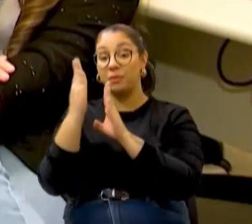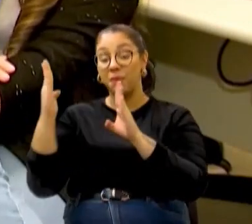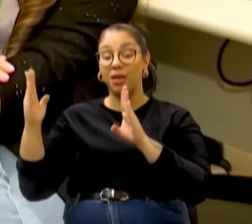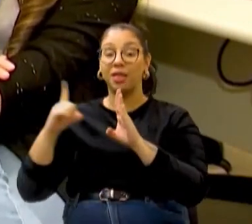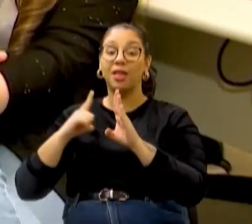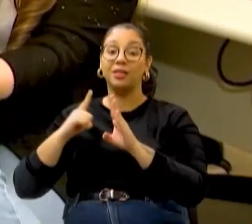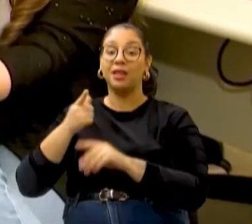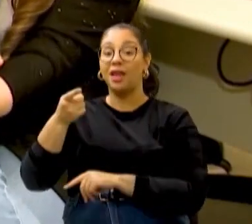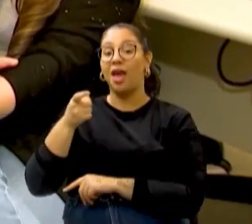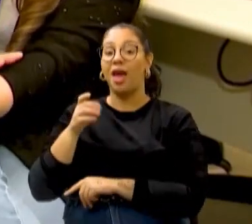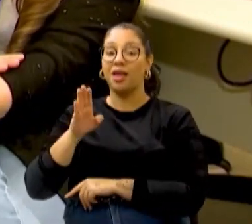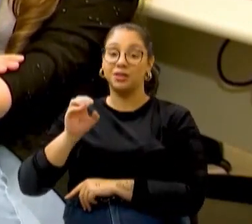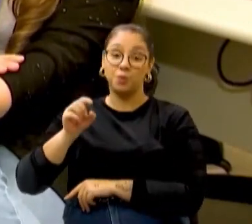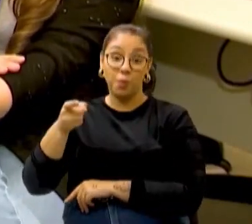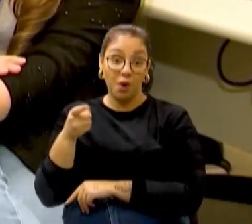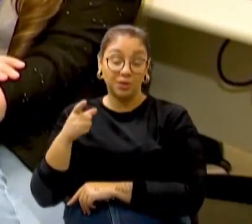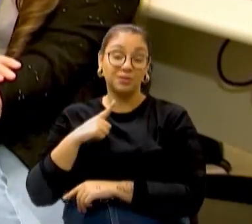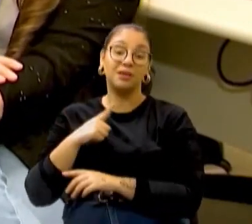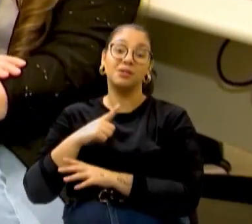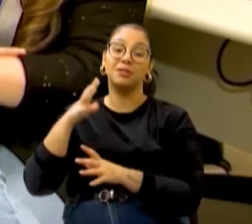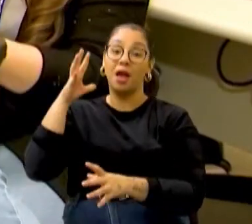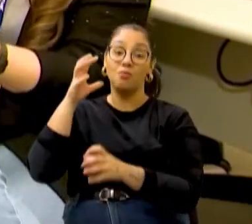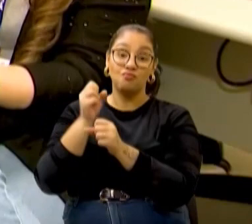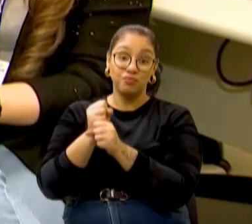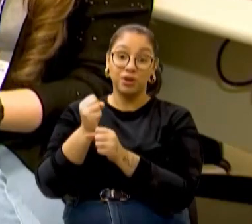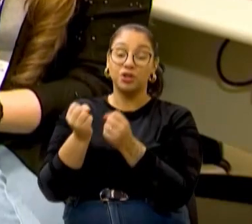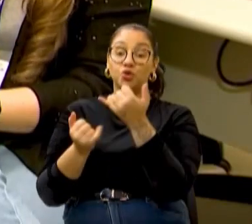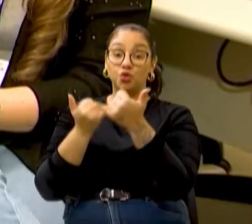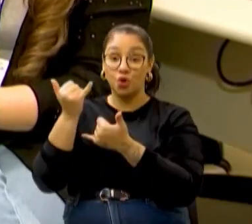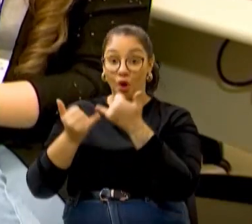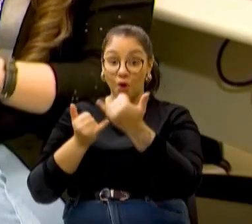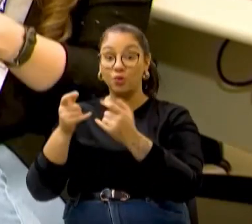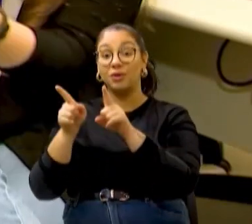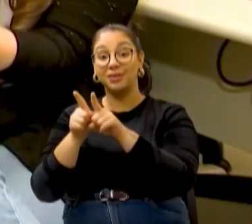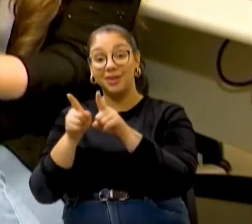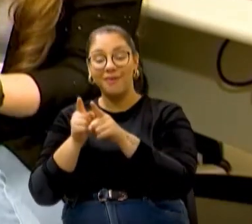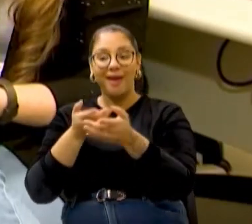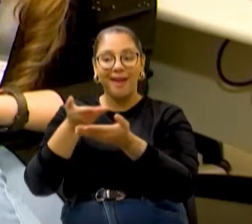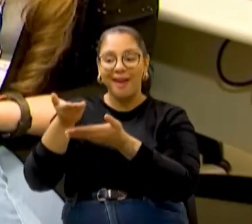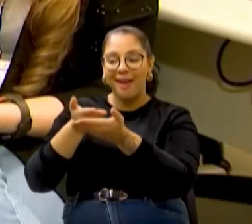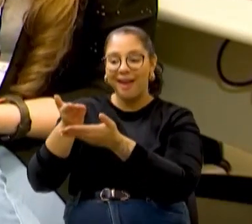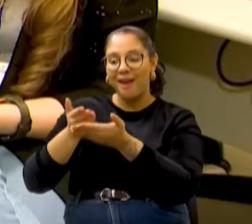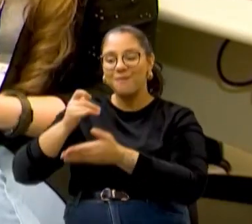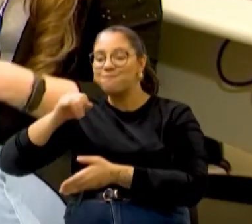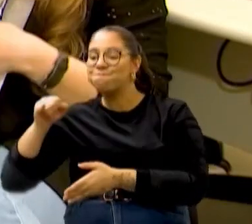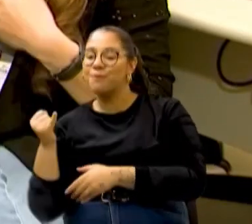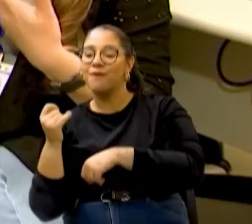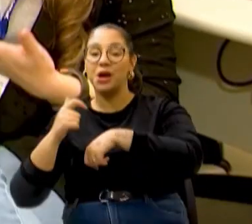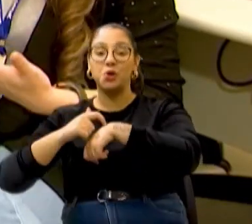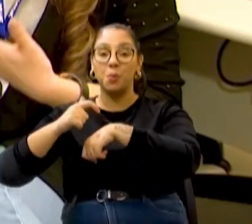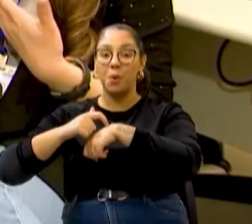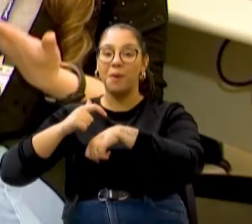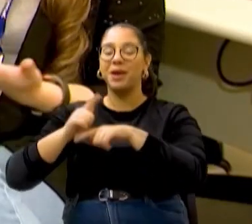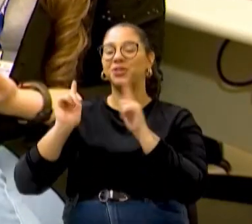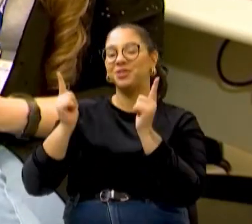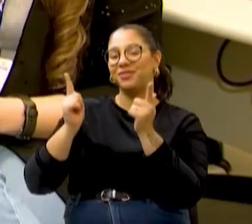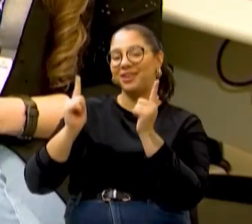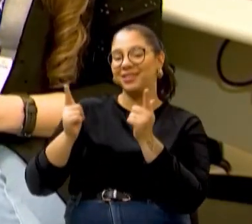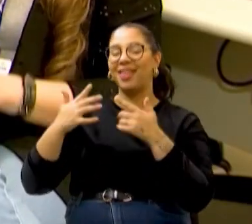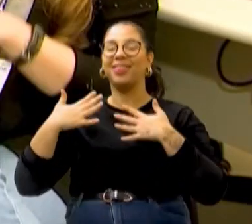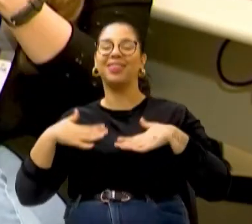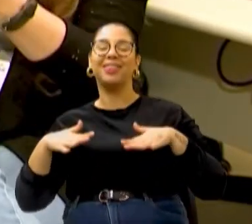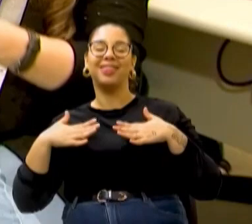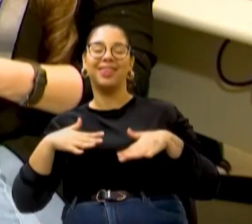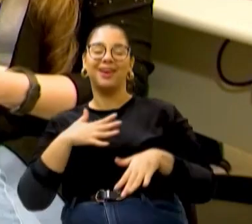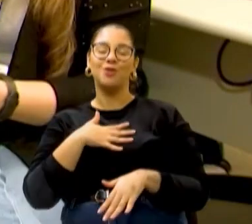poucos a gente tem aqui na biblioteca o Xbox então tem uma seleção de jogos que é para entretenimento também para que os alunos possam curtir